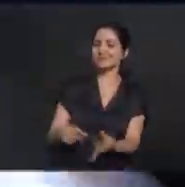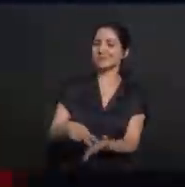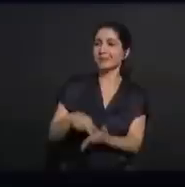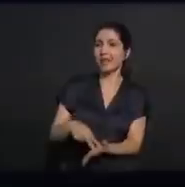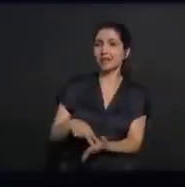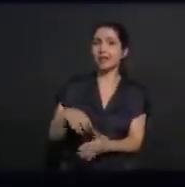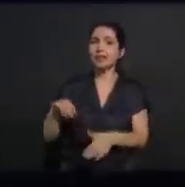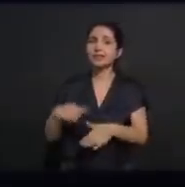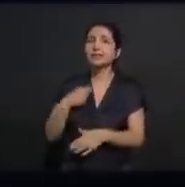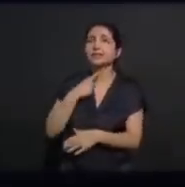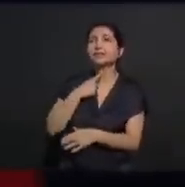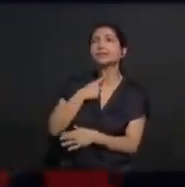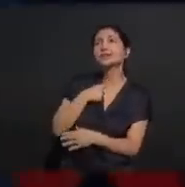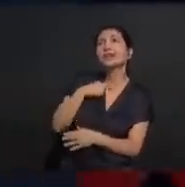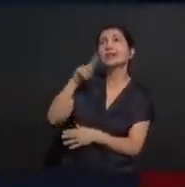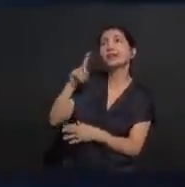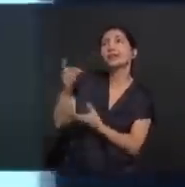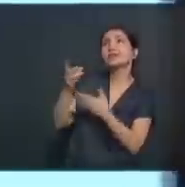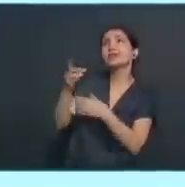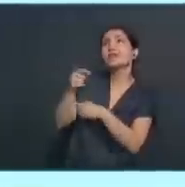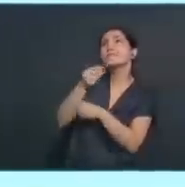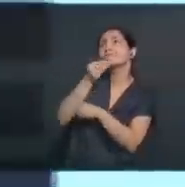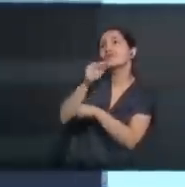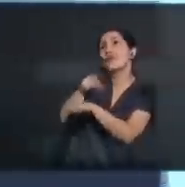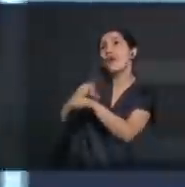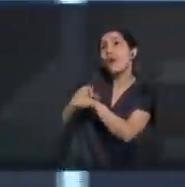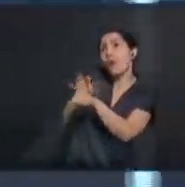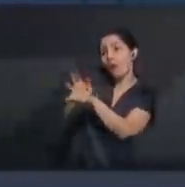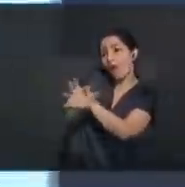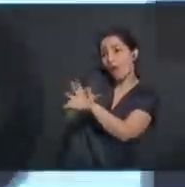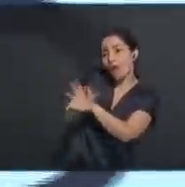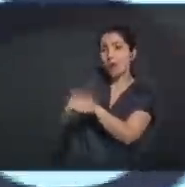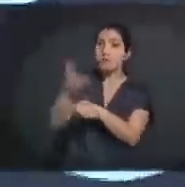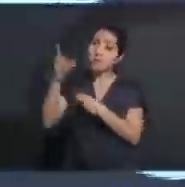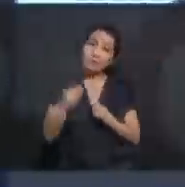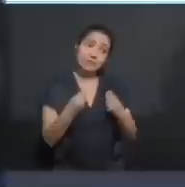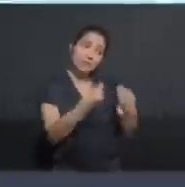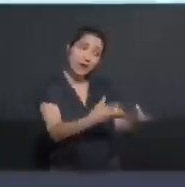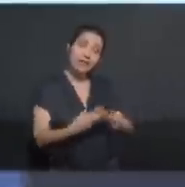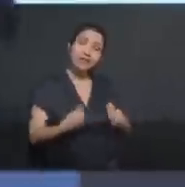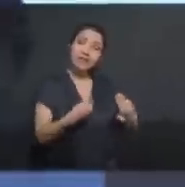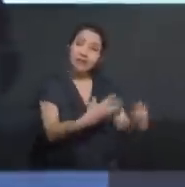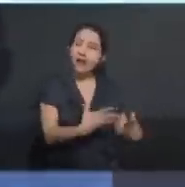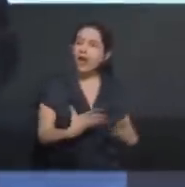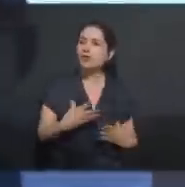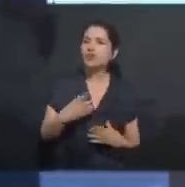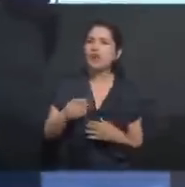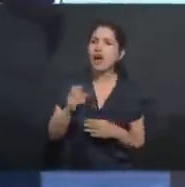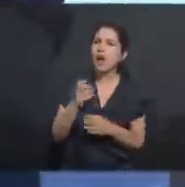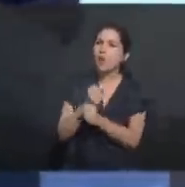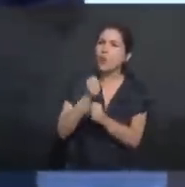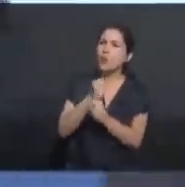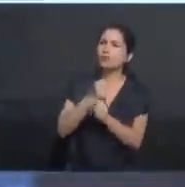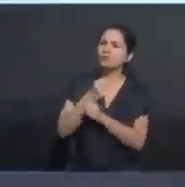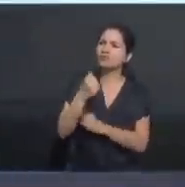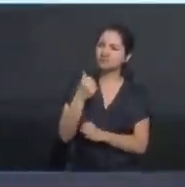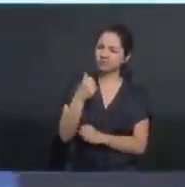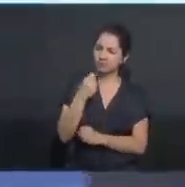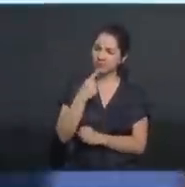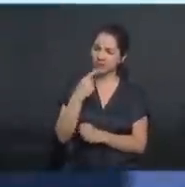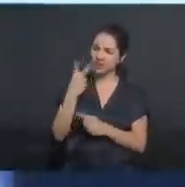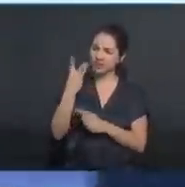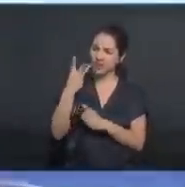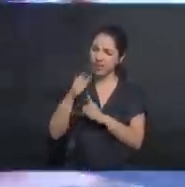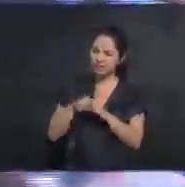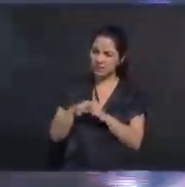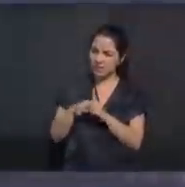relógio, toma. Ah, eu queria uma roupa, toma aqui, menino. Eu já contei aqui outro dia esse celular. Eu estava 3 meses atrás